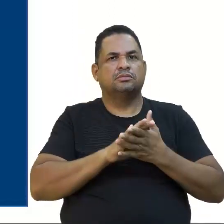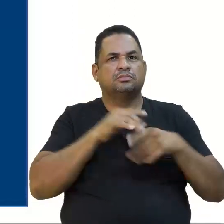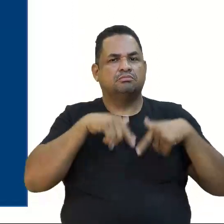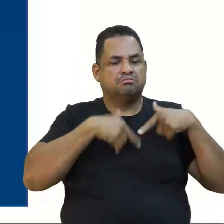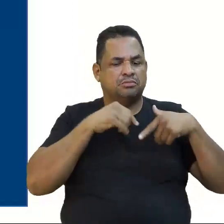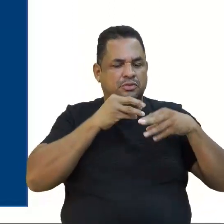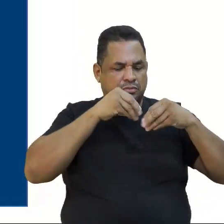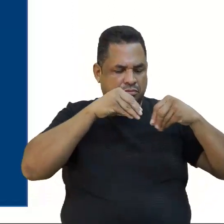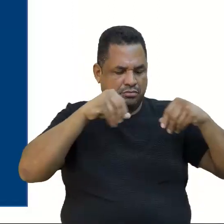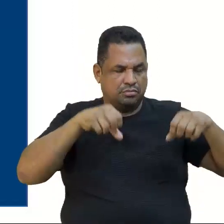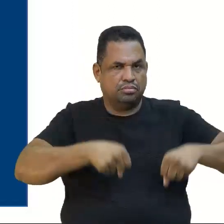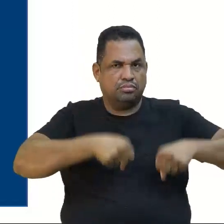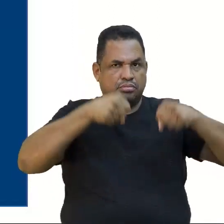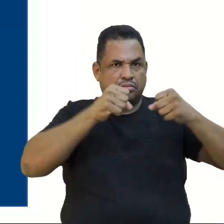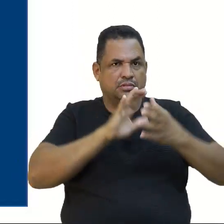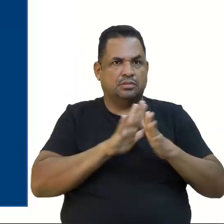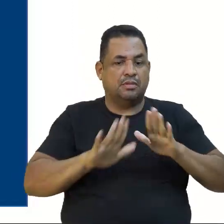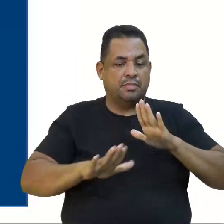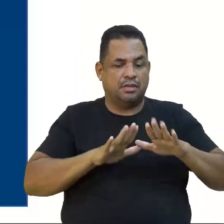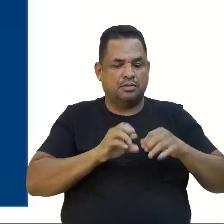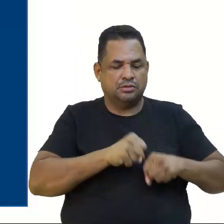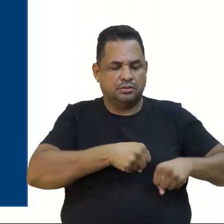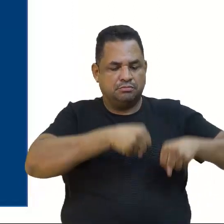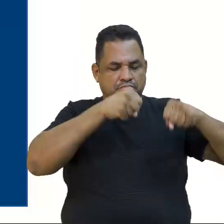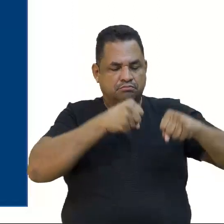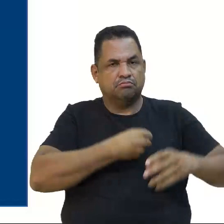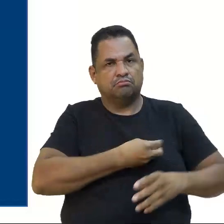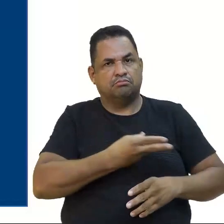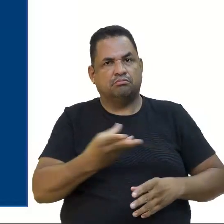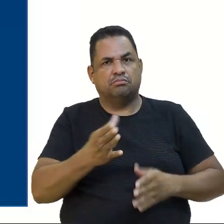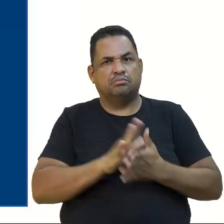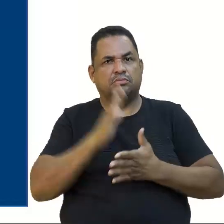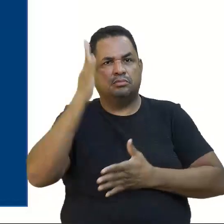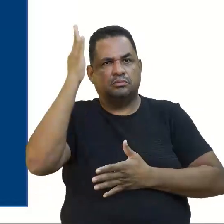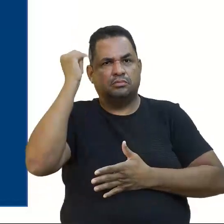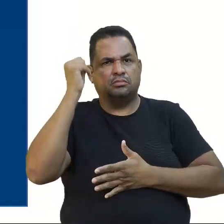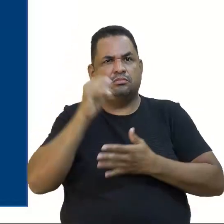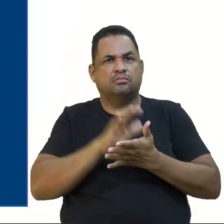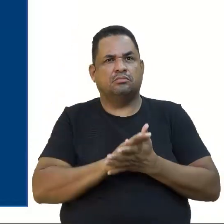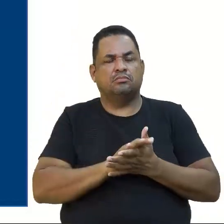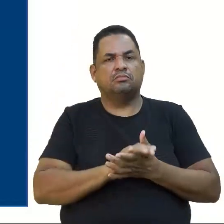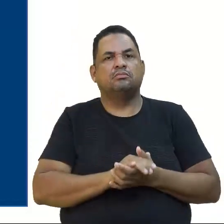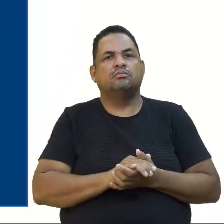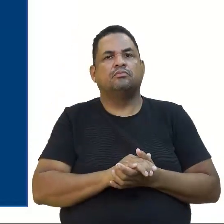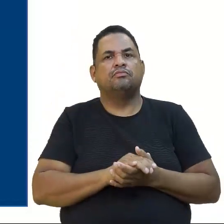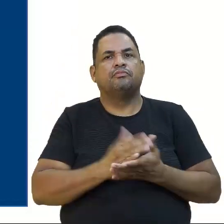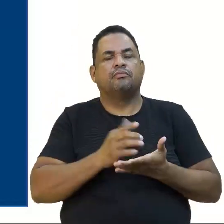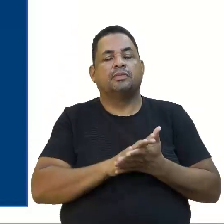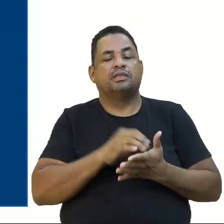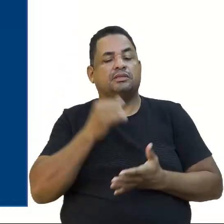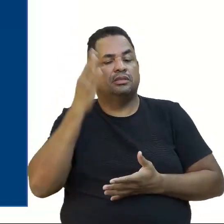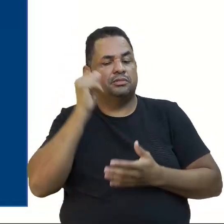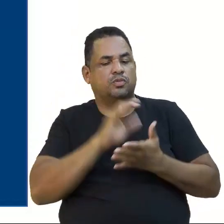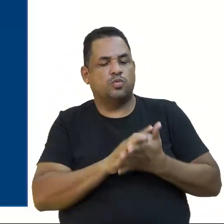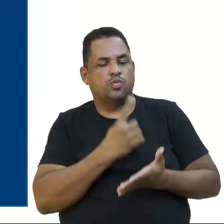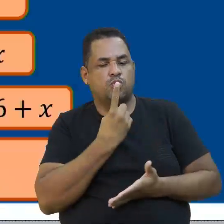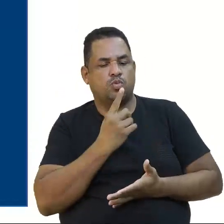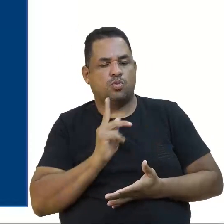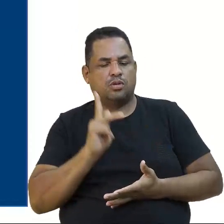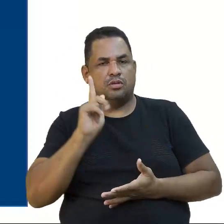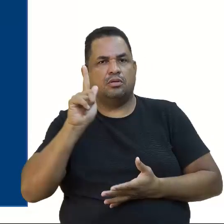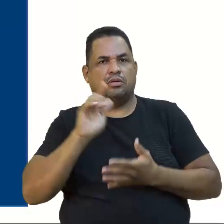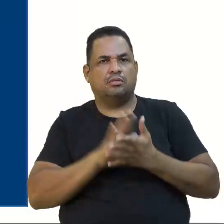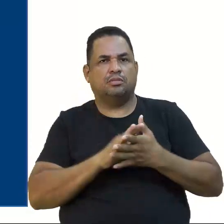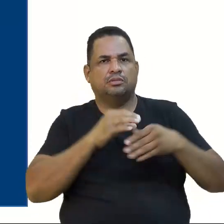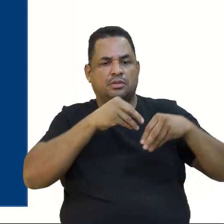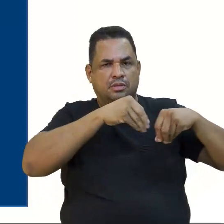depende da quantidade de mandioca, sabe-se que para 1 quilo de farinha são necessários 2